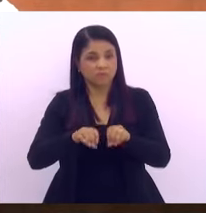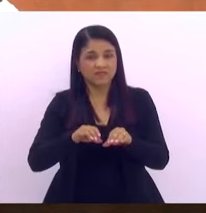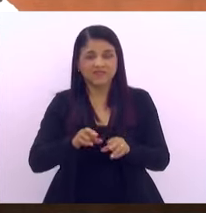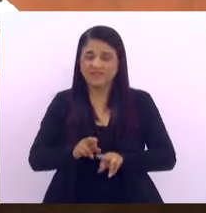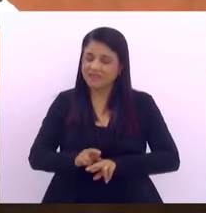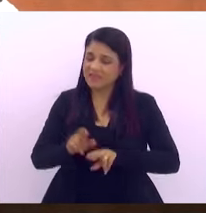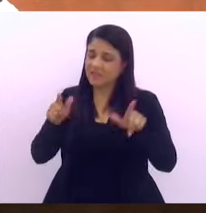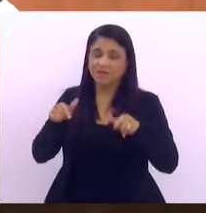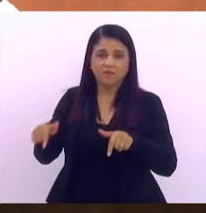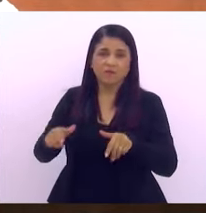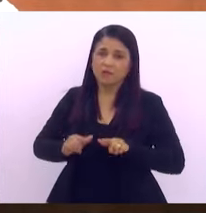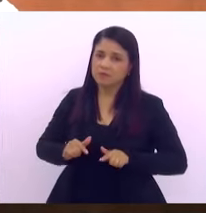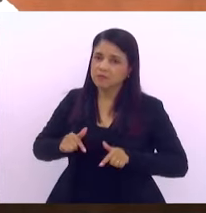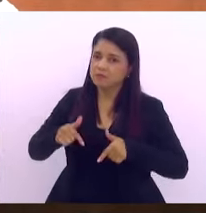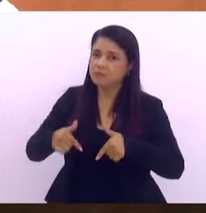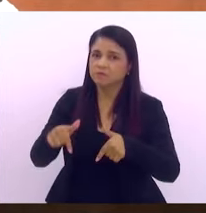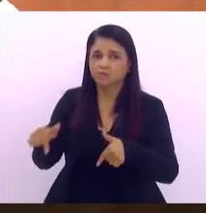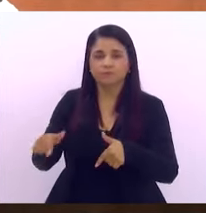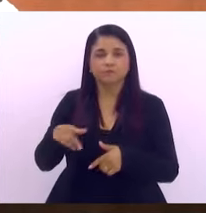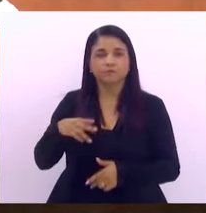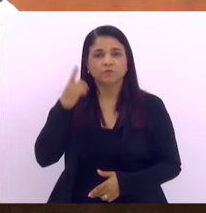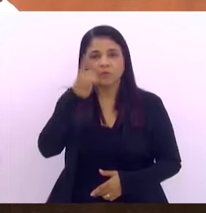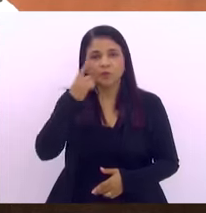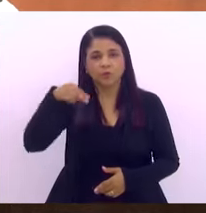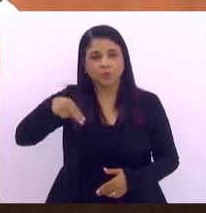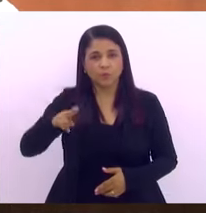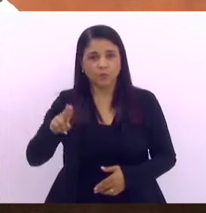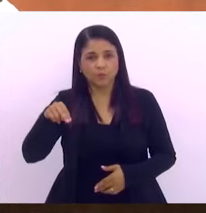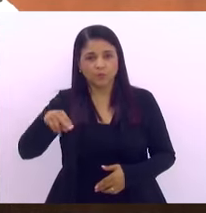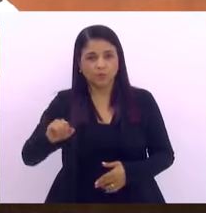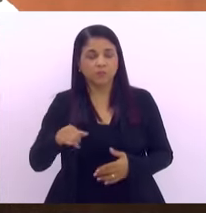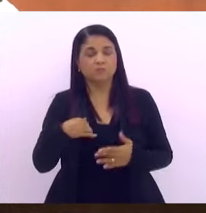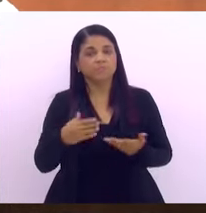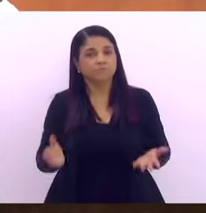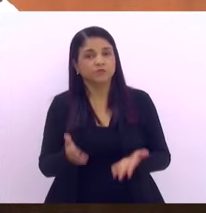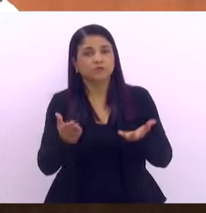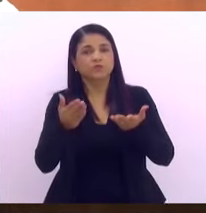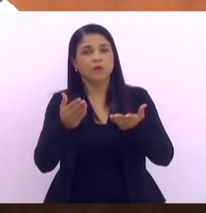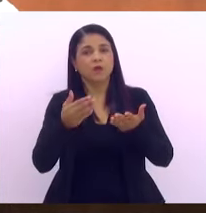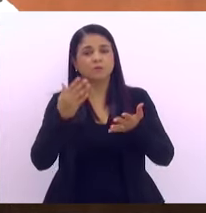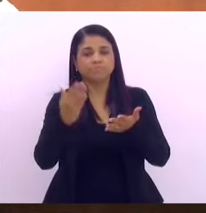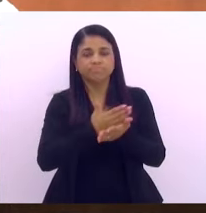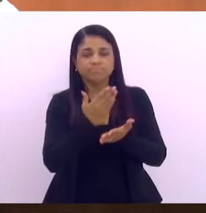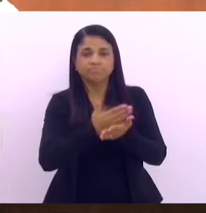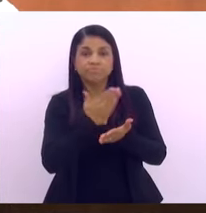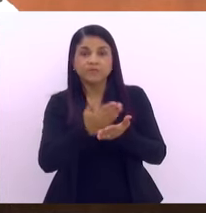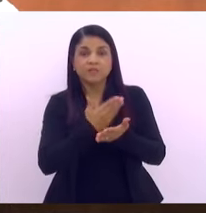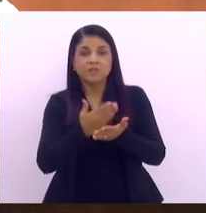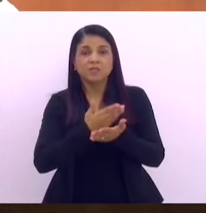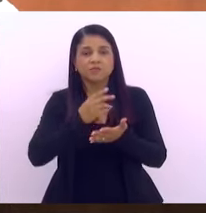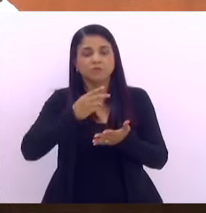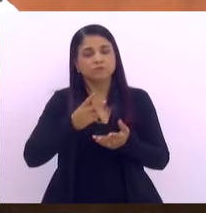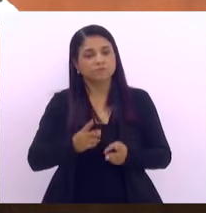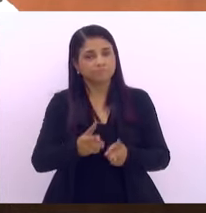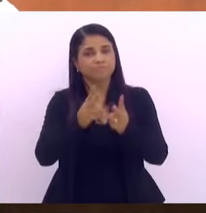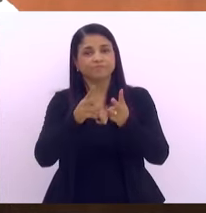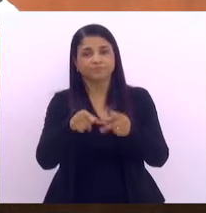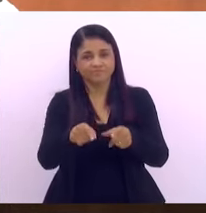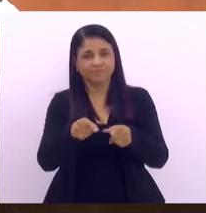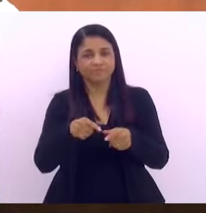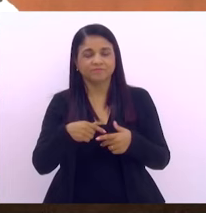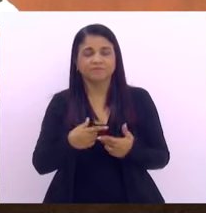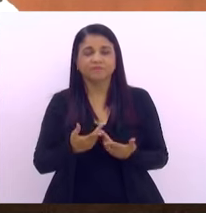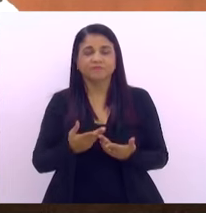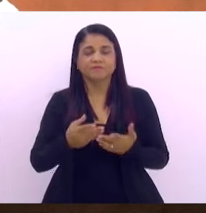do deputado Munir, que quer, pelo contrário, estimular os alunos a terem a possibilidade de estarem adquirindo livros de forma permanente. Então, destacando